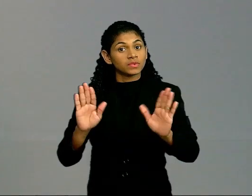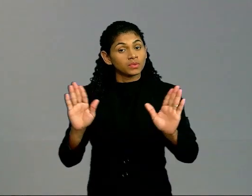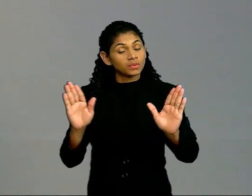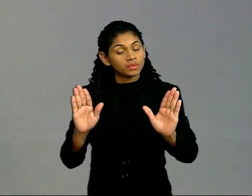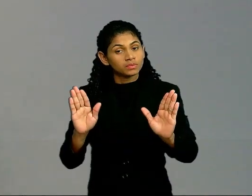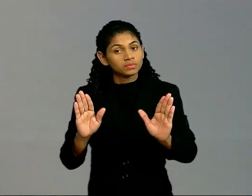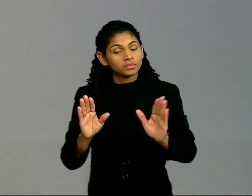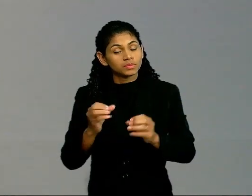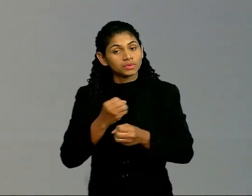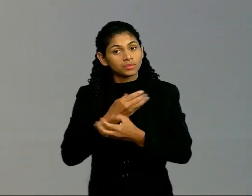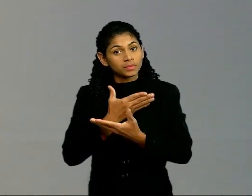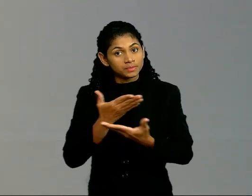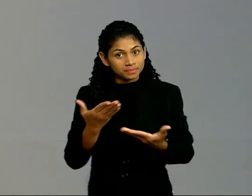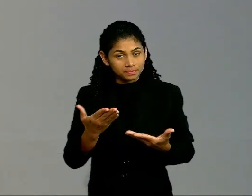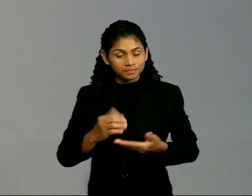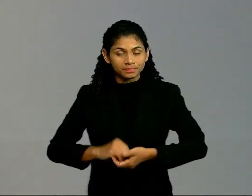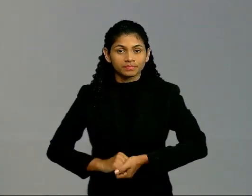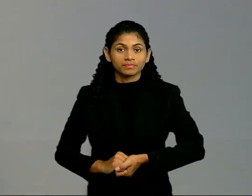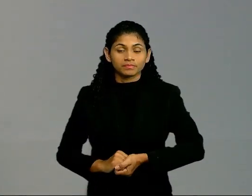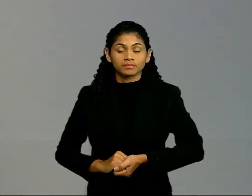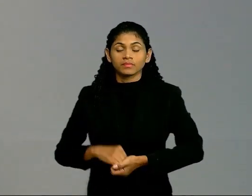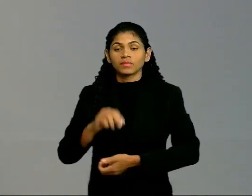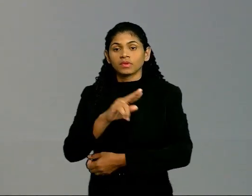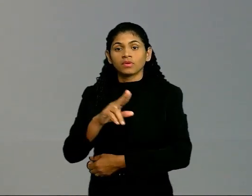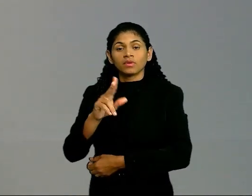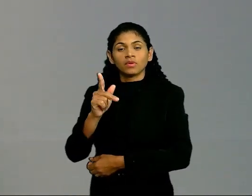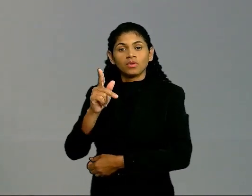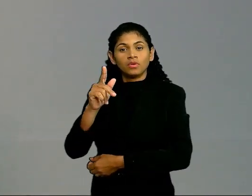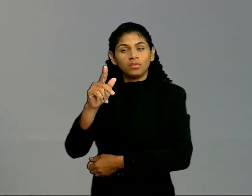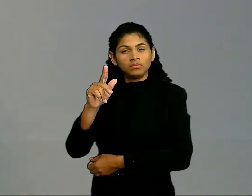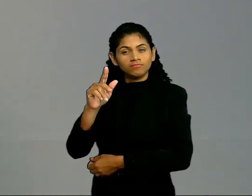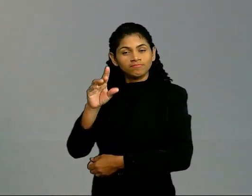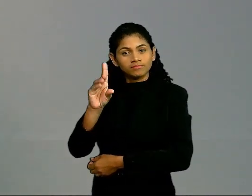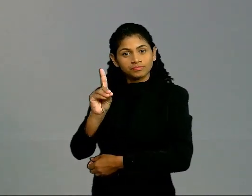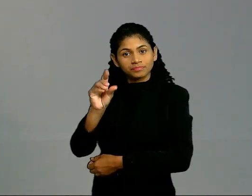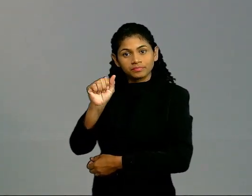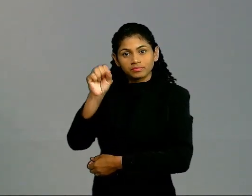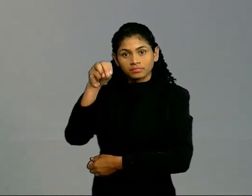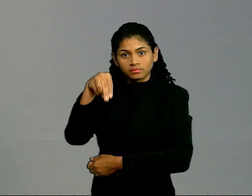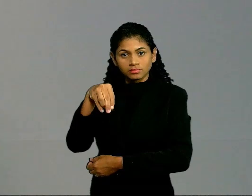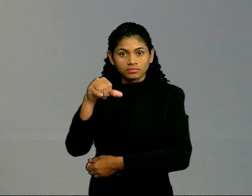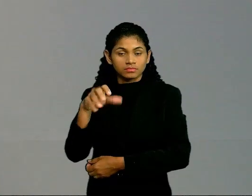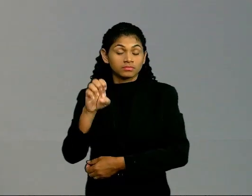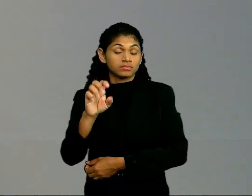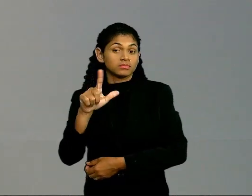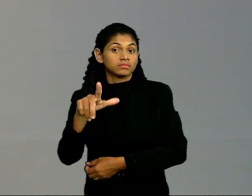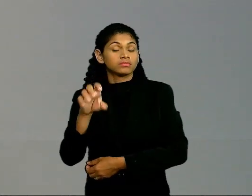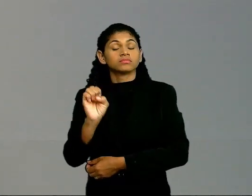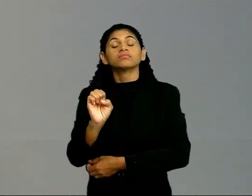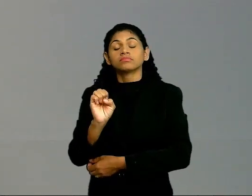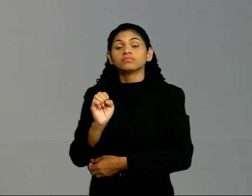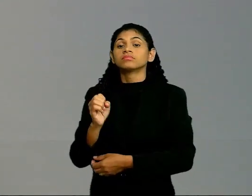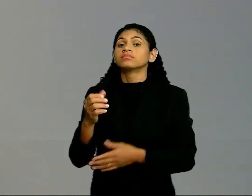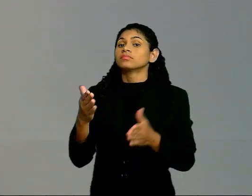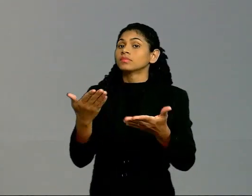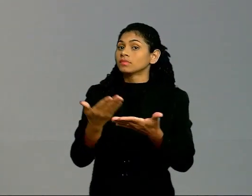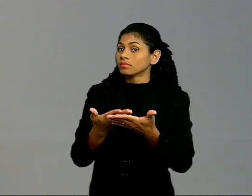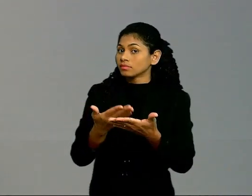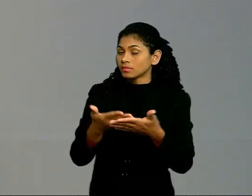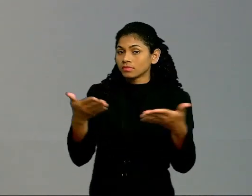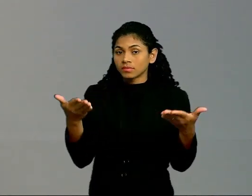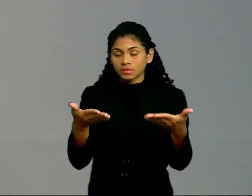Olá, pessoal, tudo bem? Meu nome é Daniela Ximenes, professora de língua portuguesa. Na aula de hoje sobre